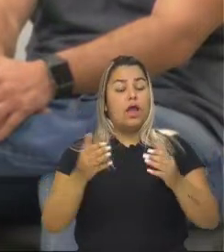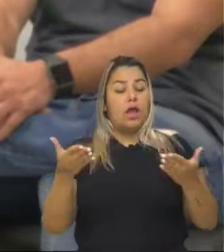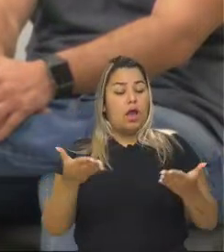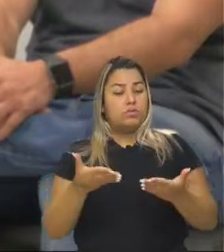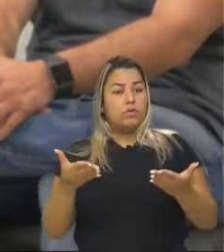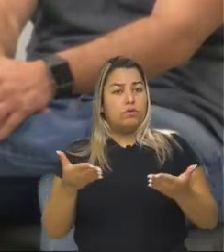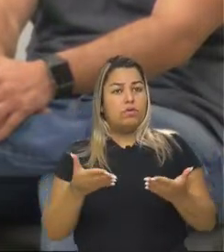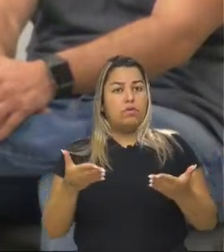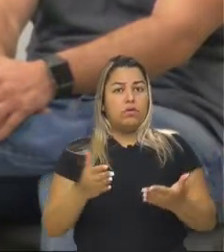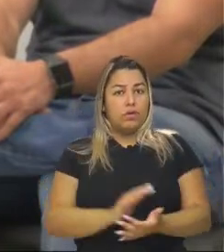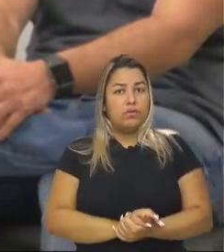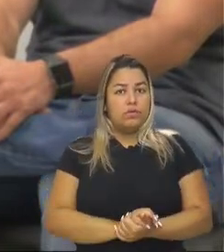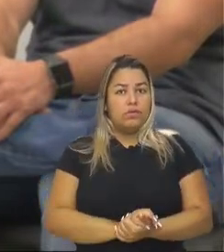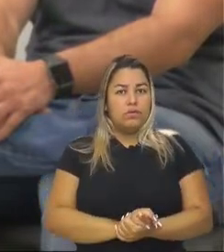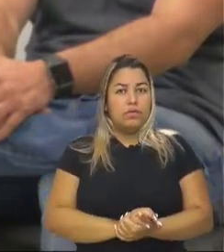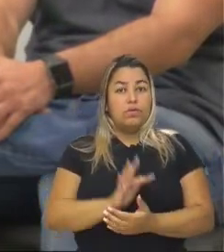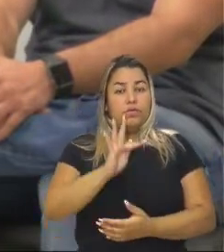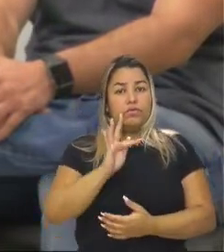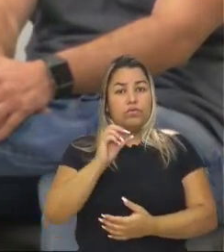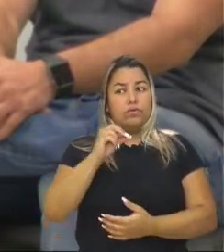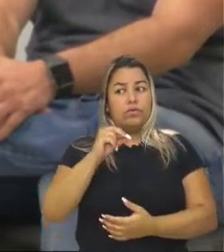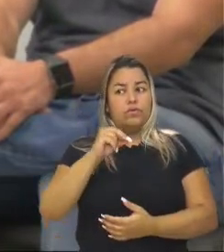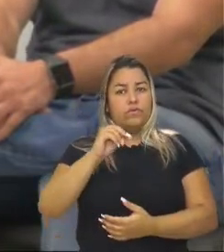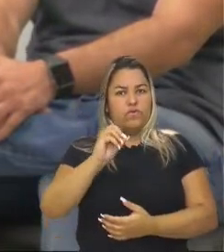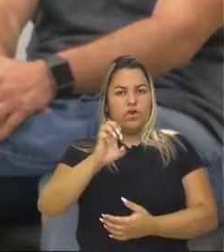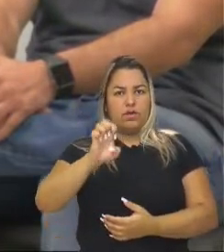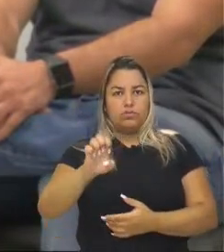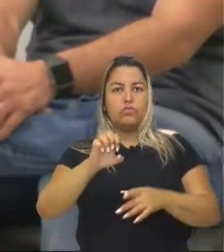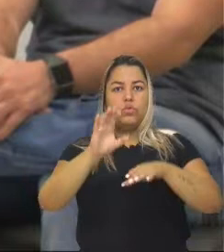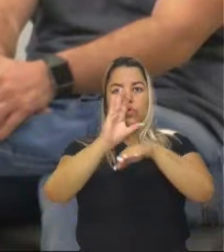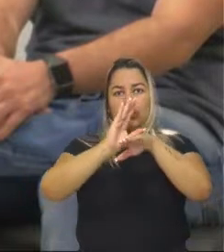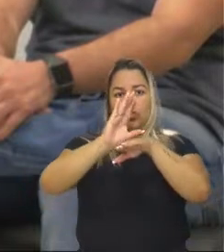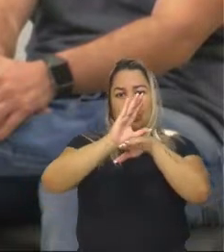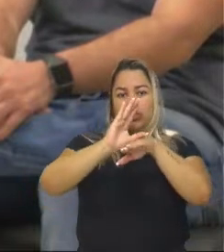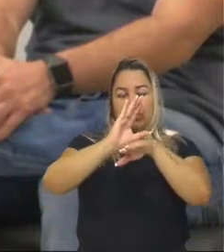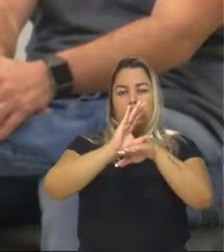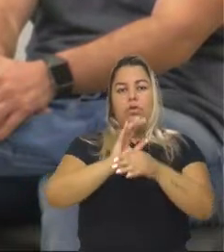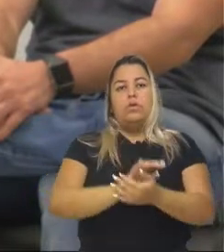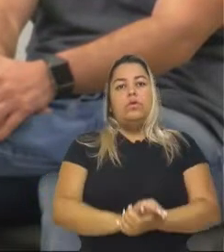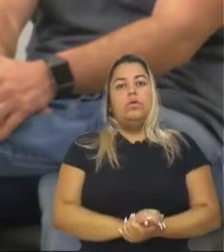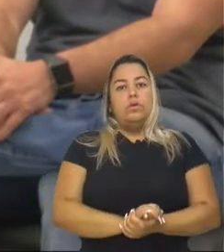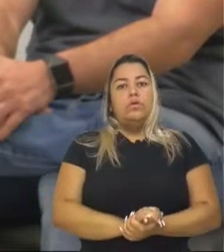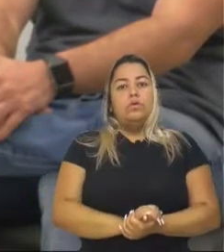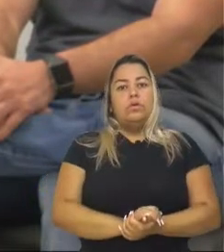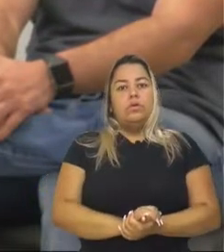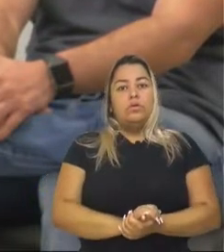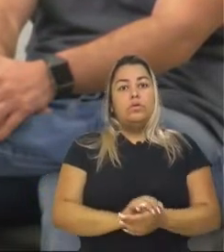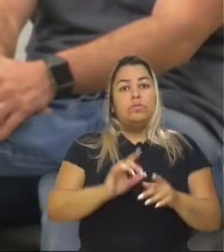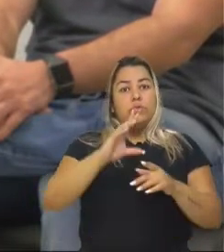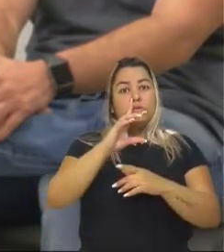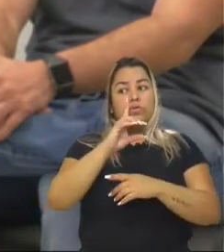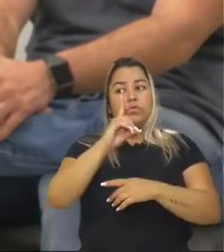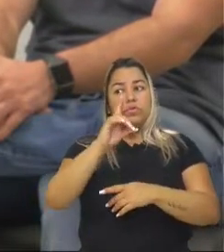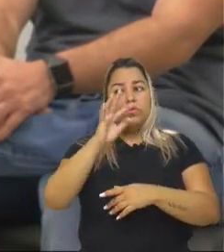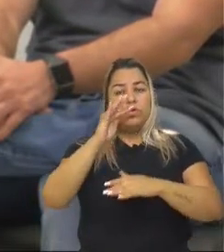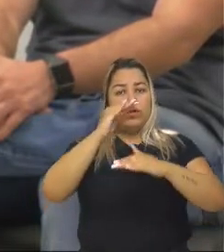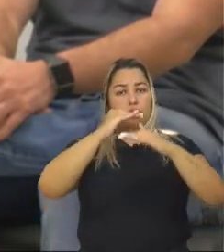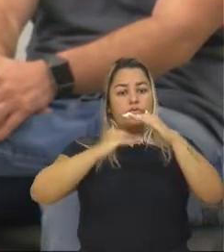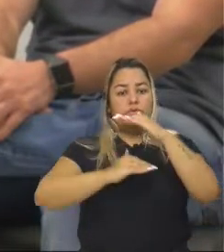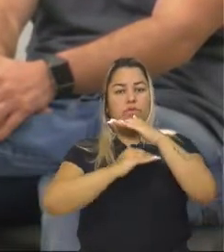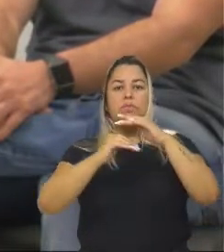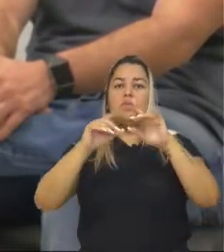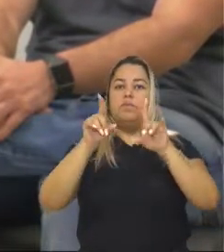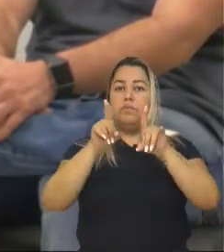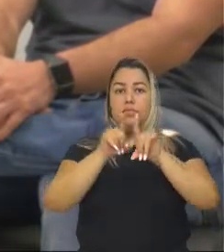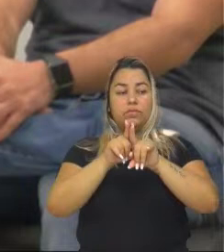momento, no foyer do nosso conselho, estamos no subsolo do Conselho Federal, atrás de mim um